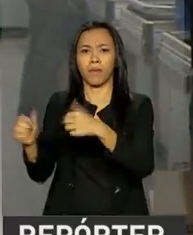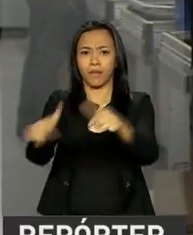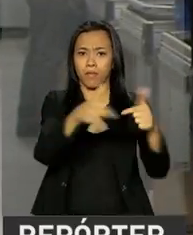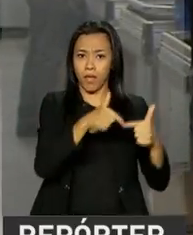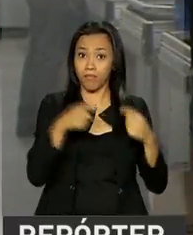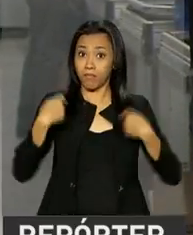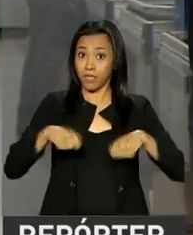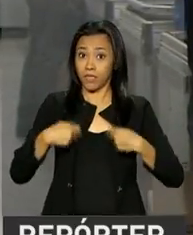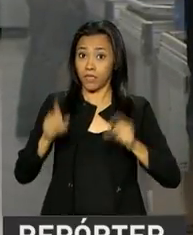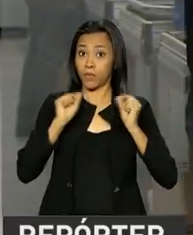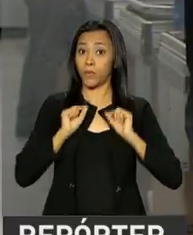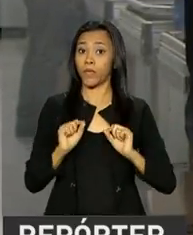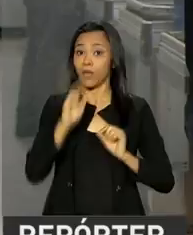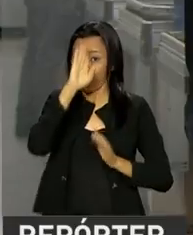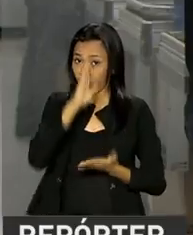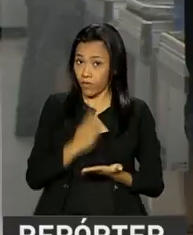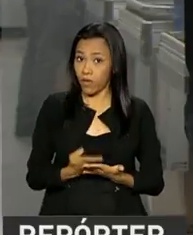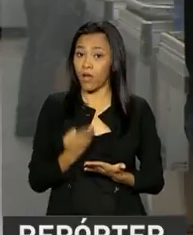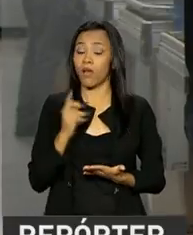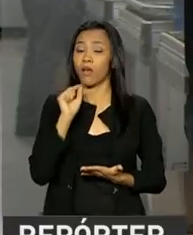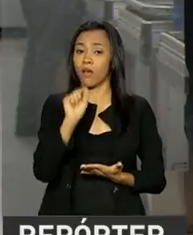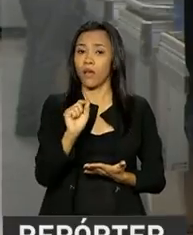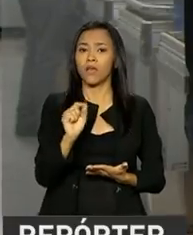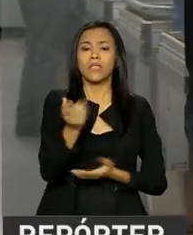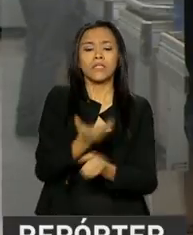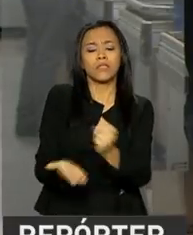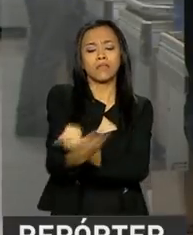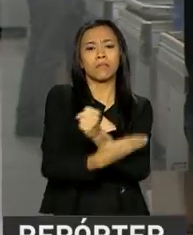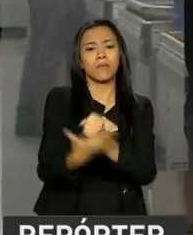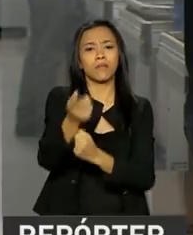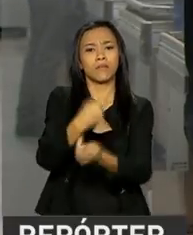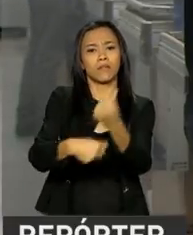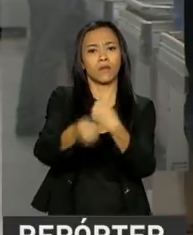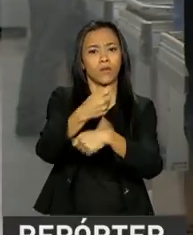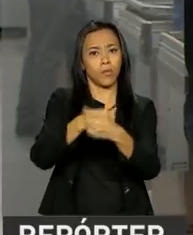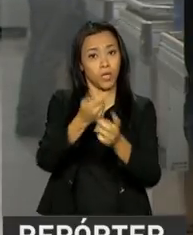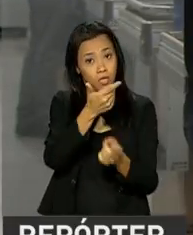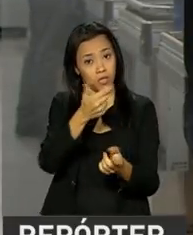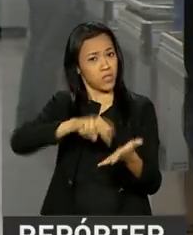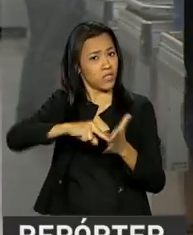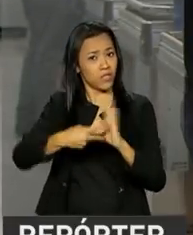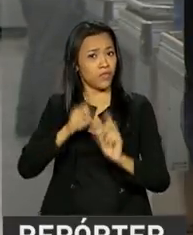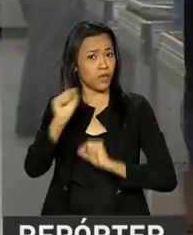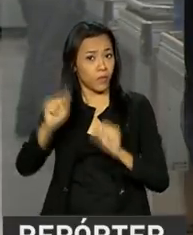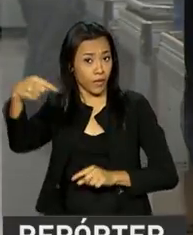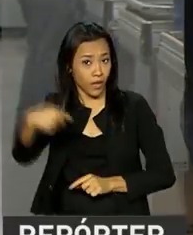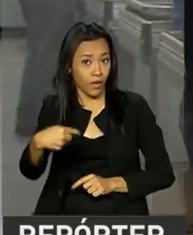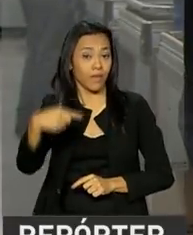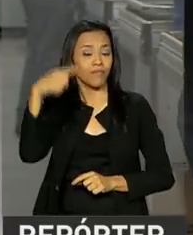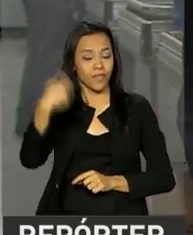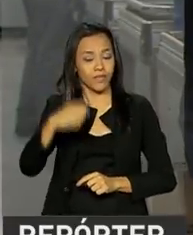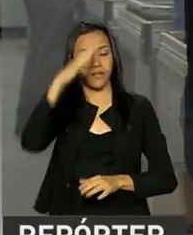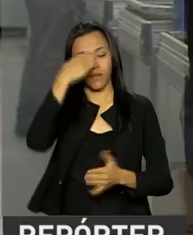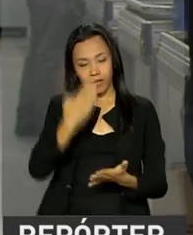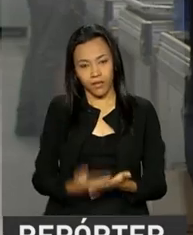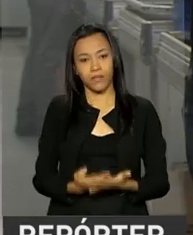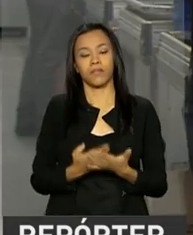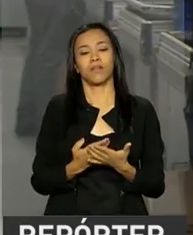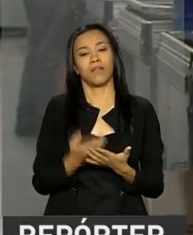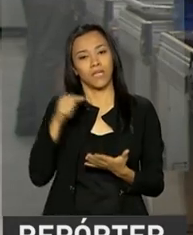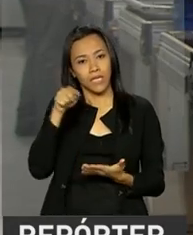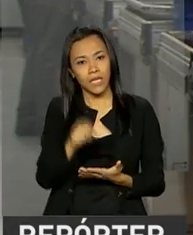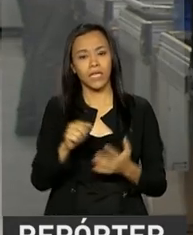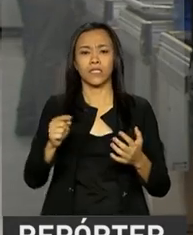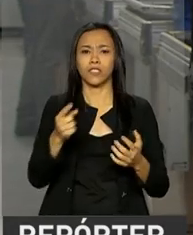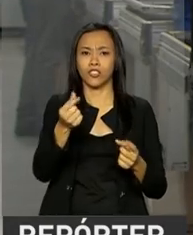precisam confiar na condução e nas bases da economia em outras palavras precisam acreditar que